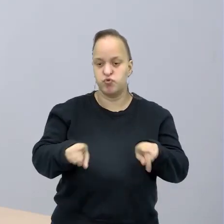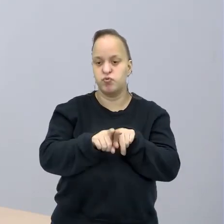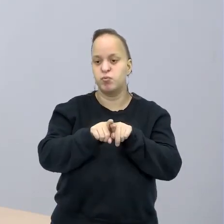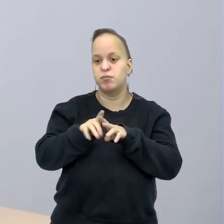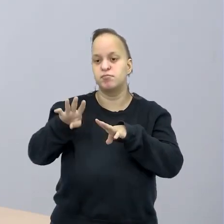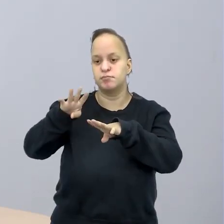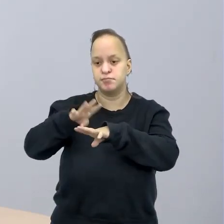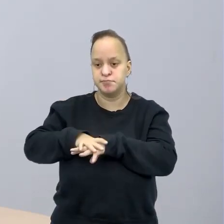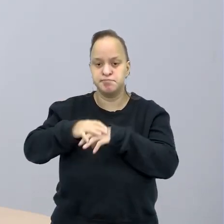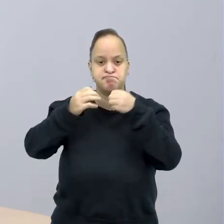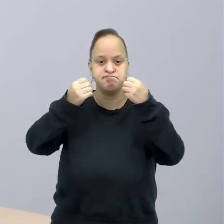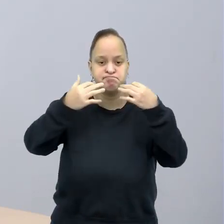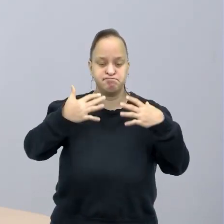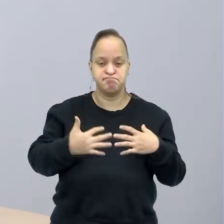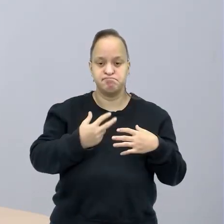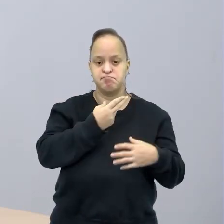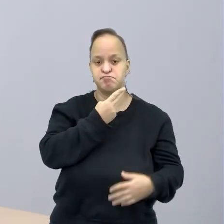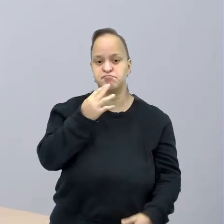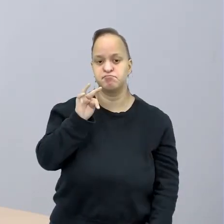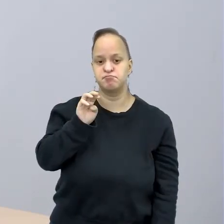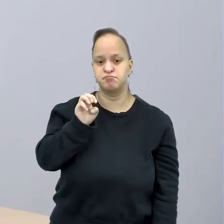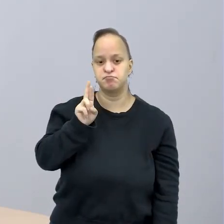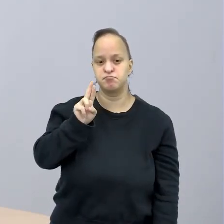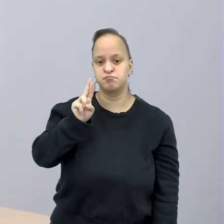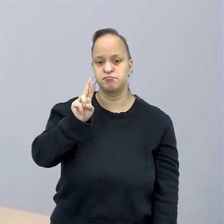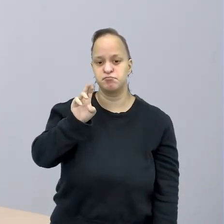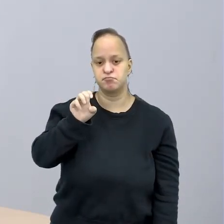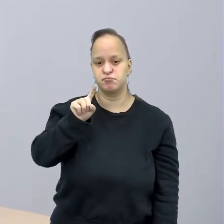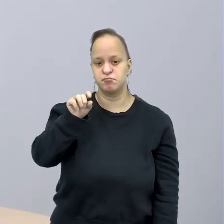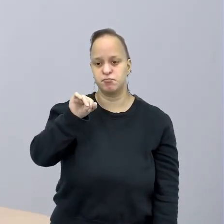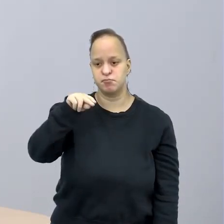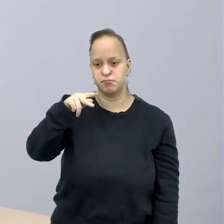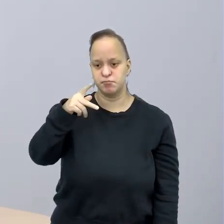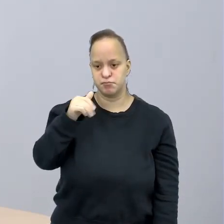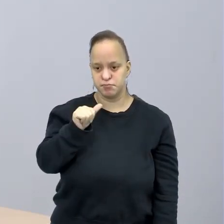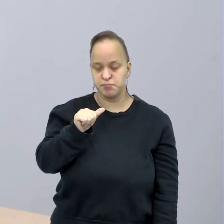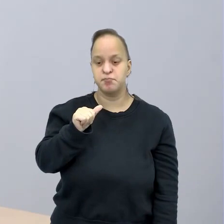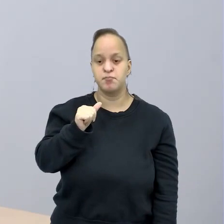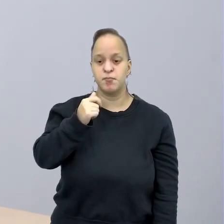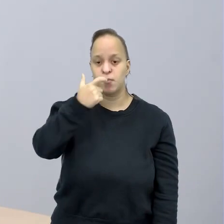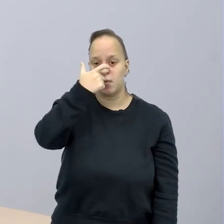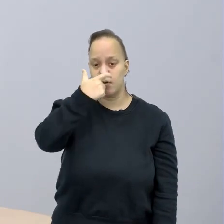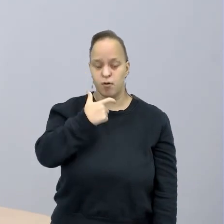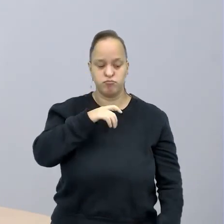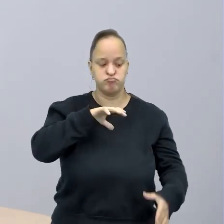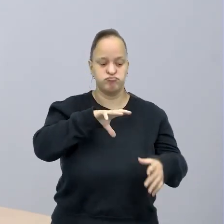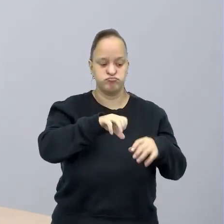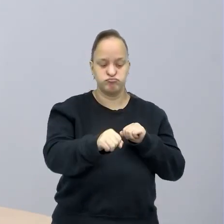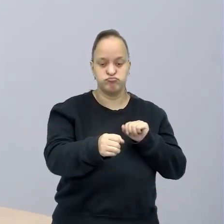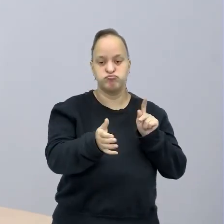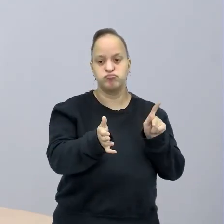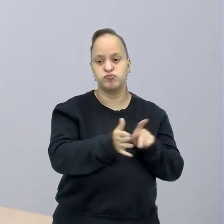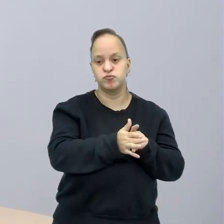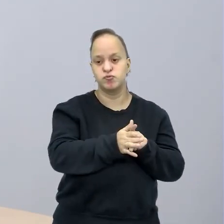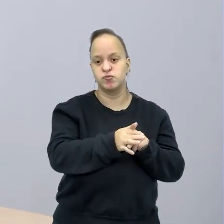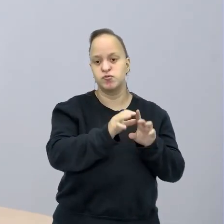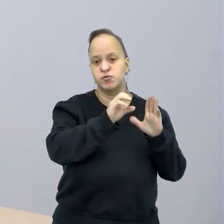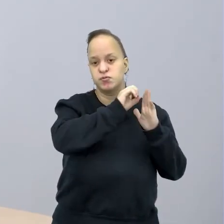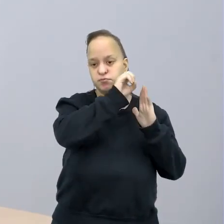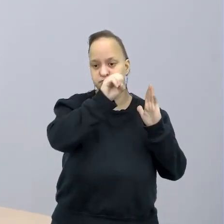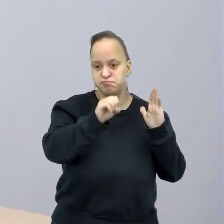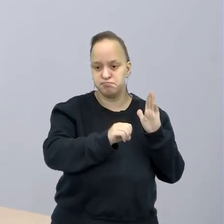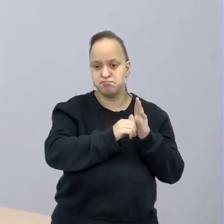sobre... eu me chamo Terezinha Marisa Ribeiro de Oliveira, sou formadora EFAP. Vou fazer